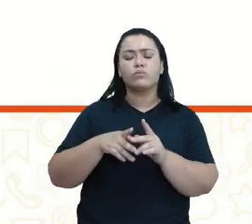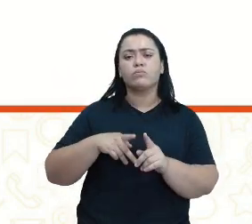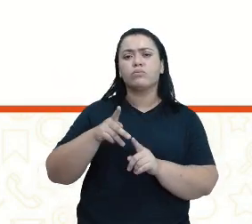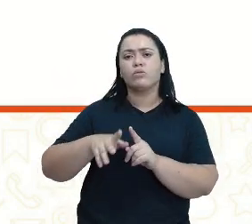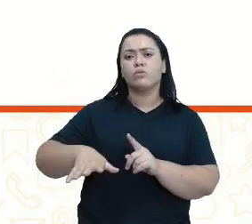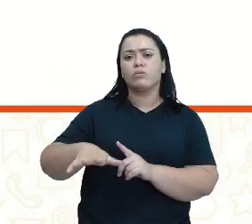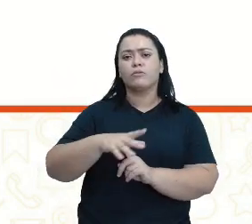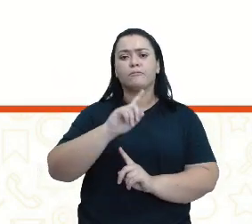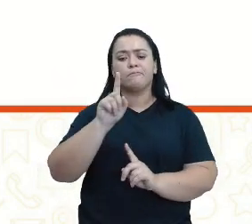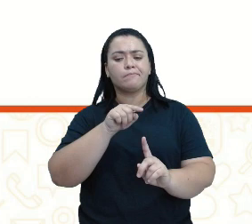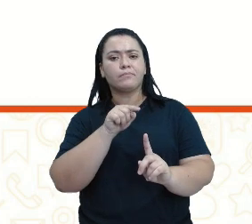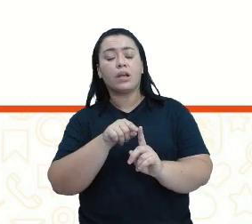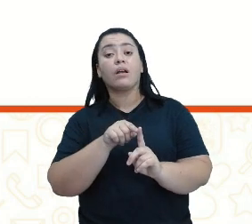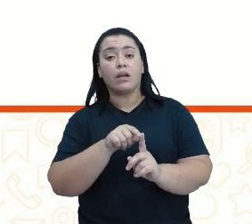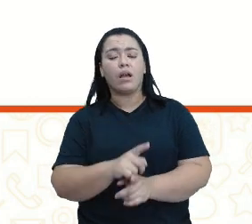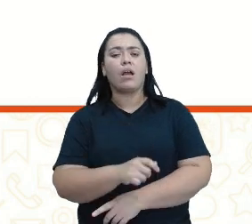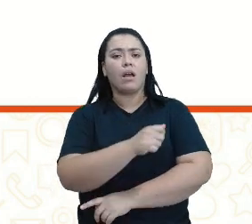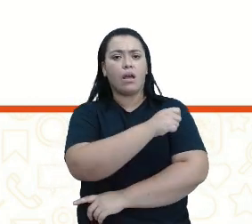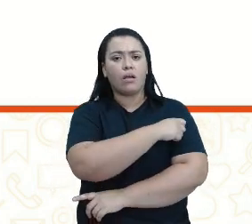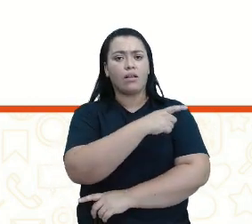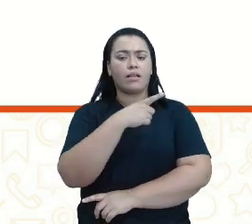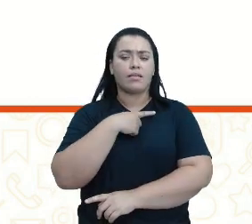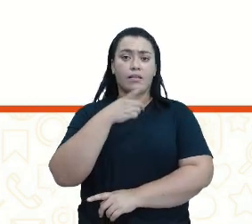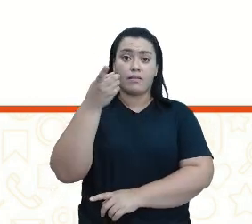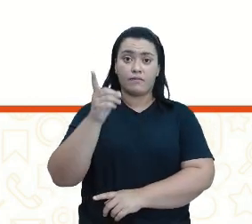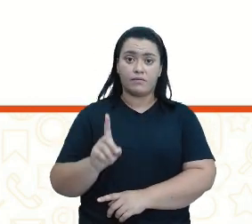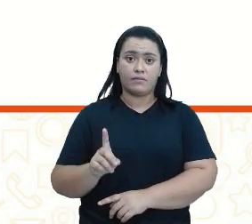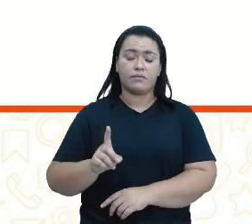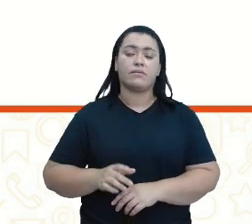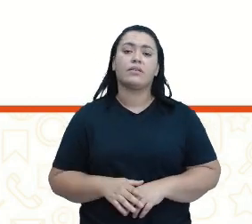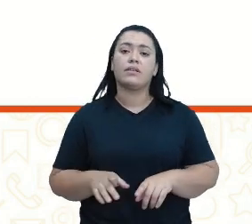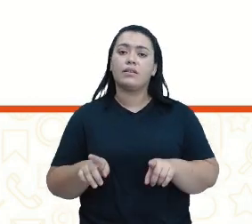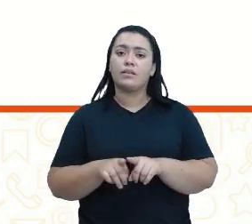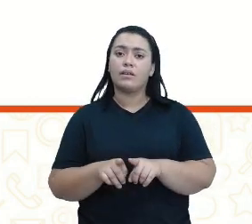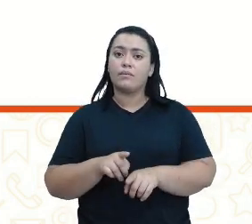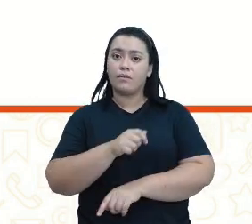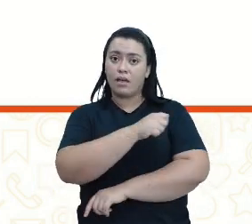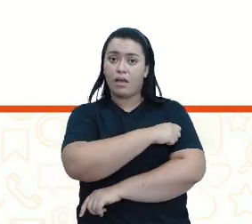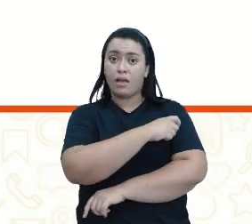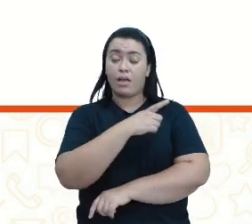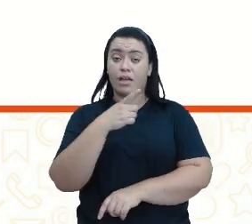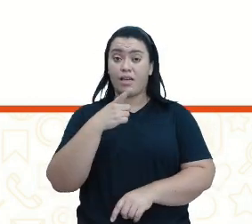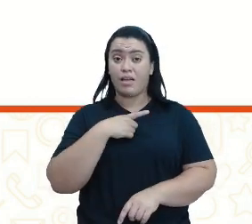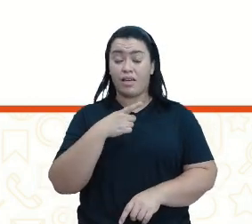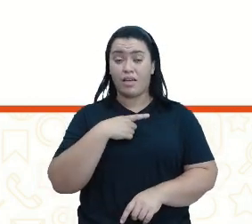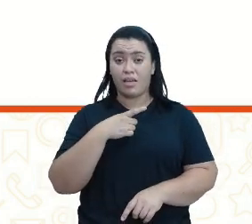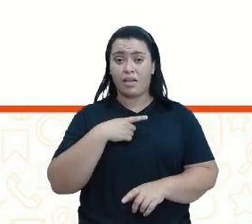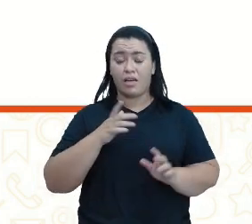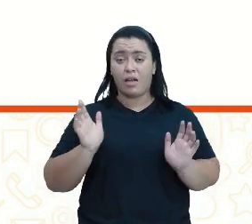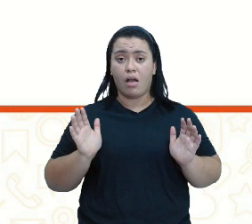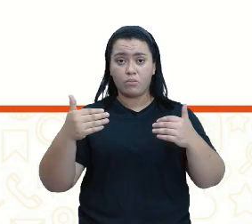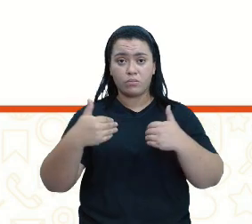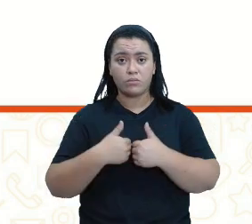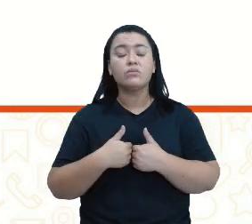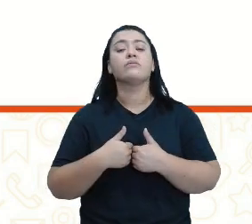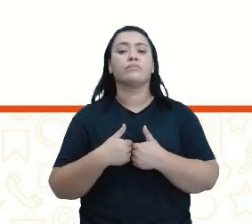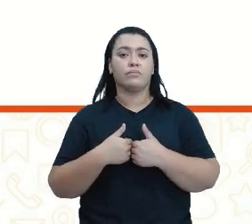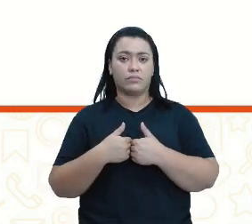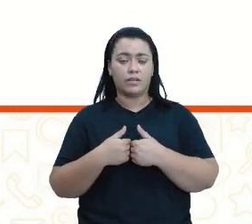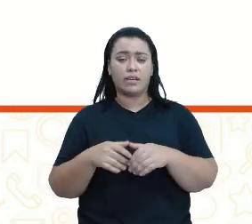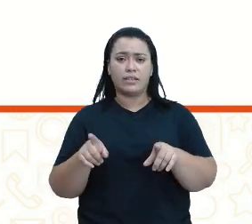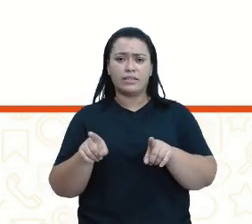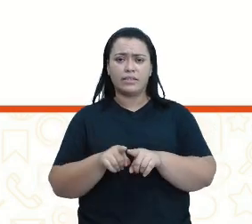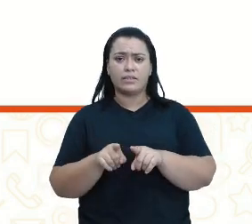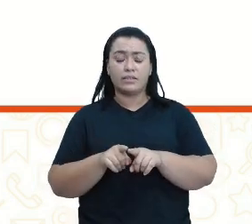O público-alvo seriam os estudantes com deficiência, os estudantes com transtornos globais de desenvolvimento, os